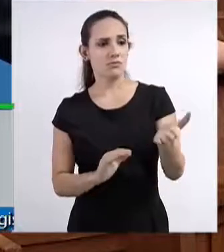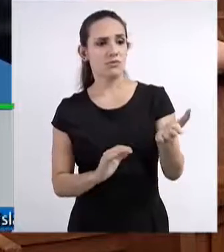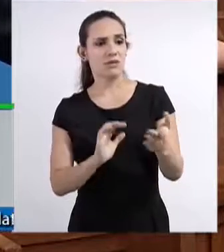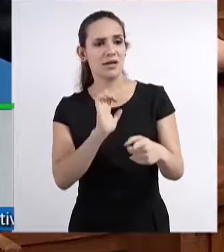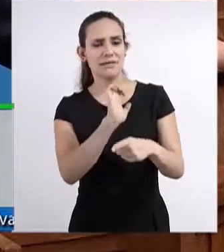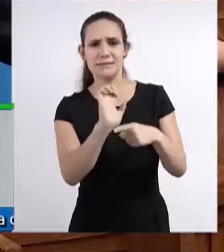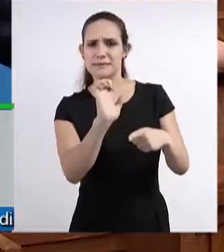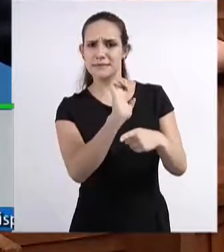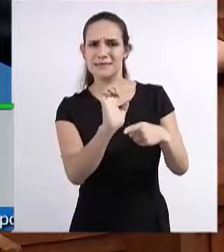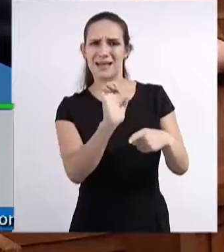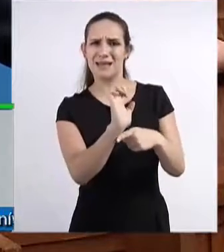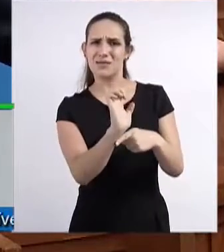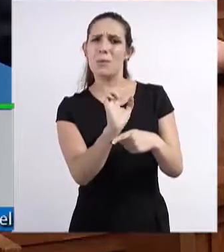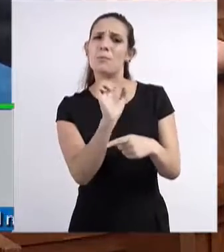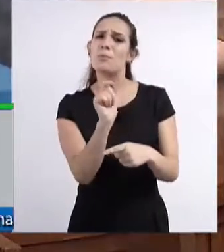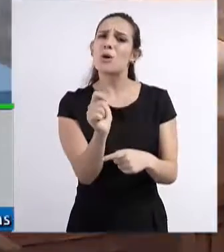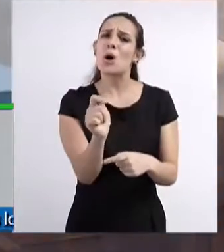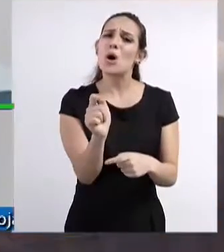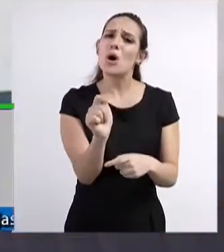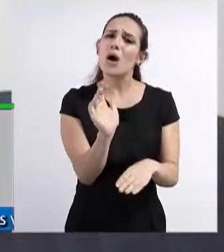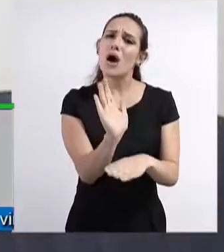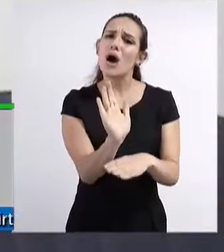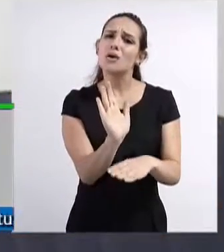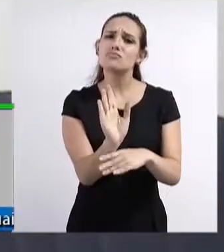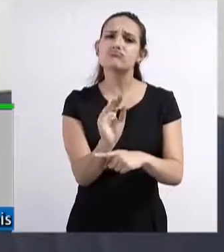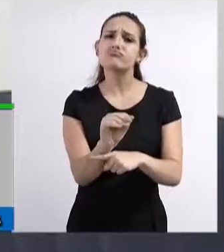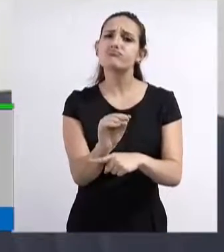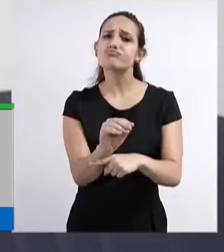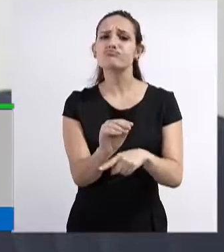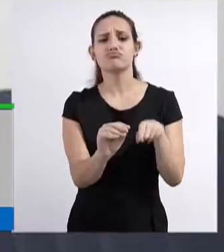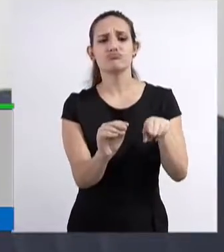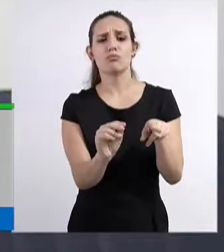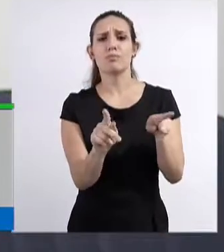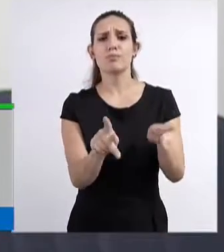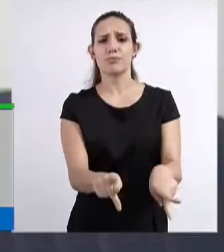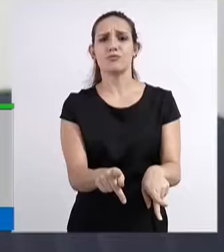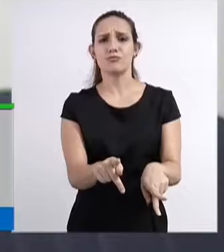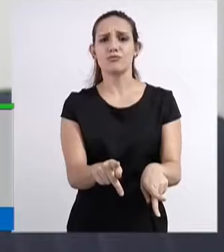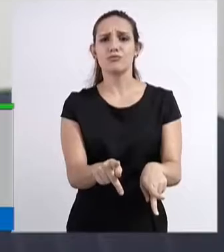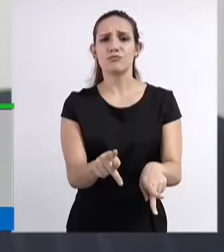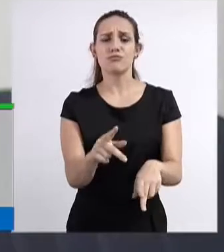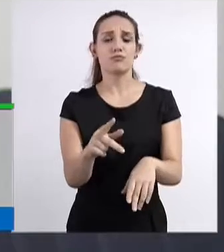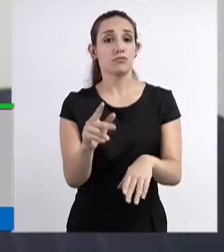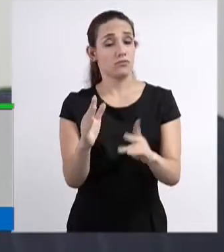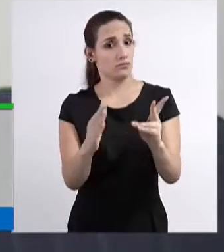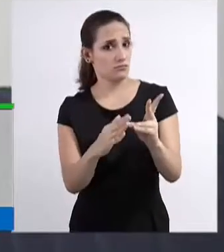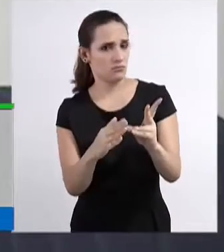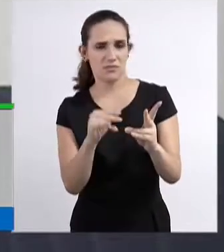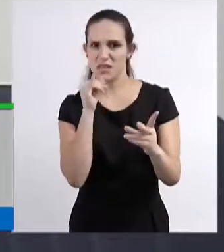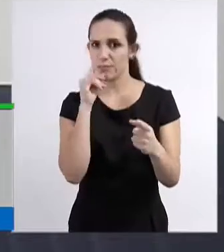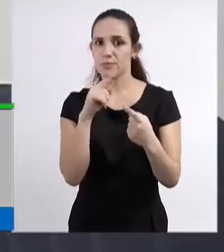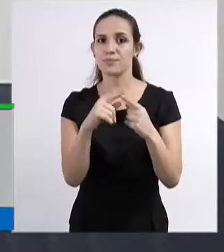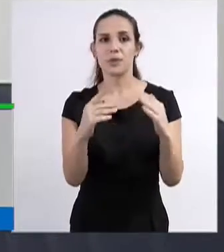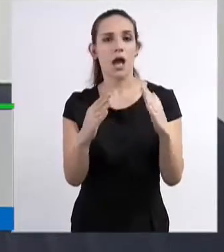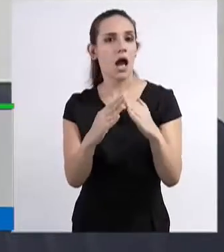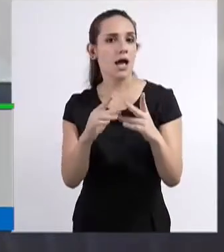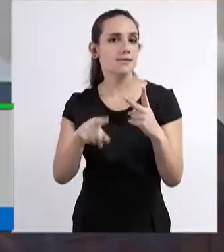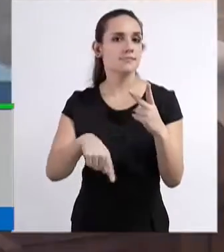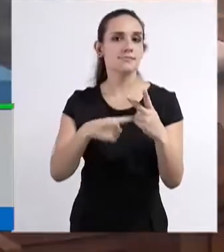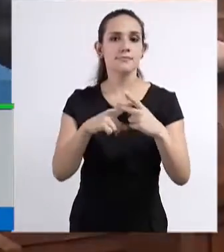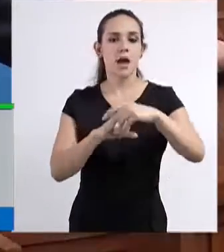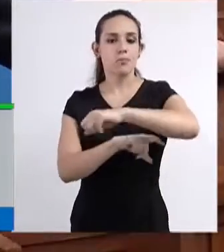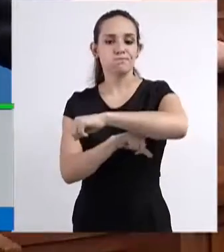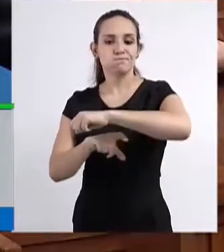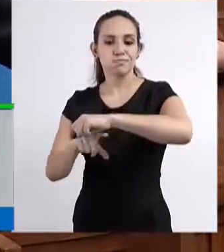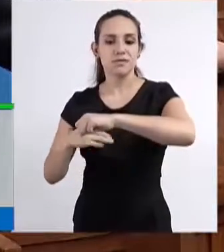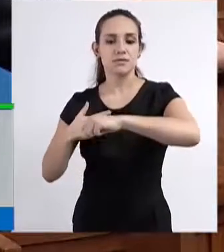se faz muito pequena perante a nação indígena. As condições de moradia, as condições de